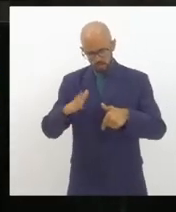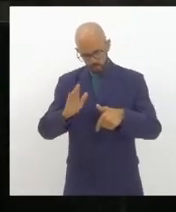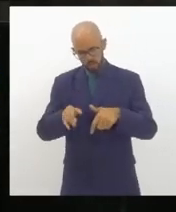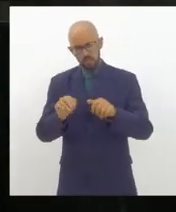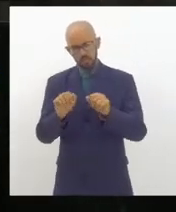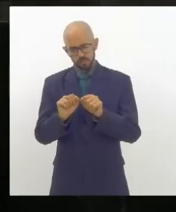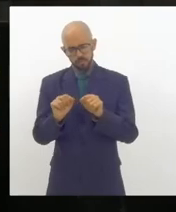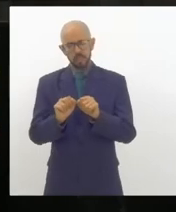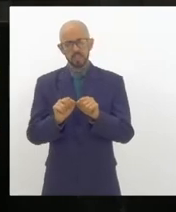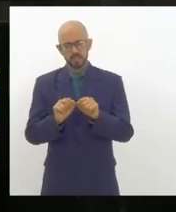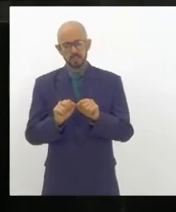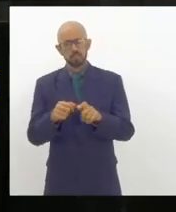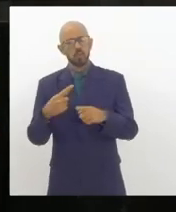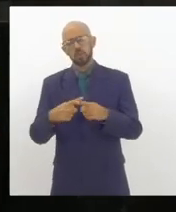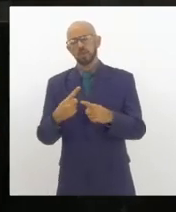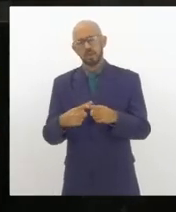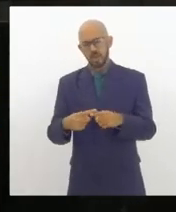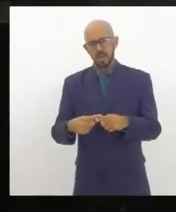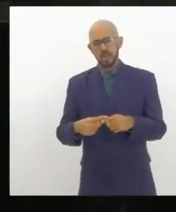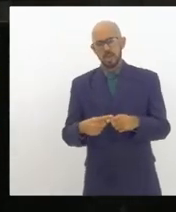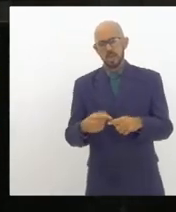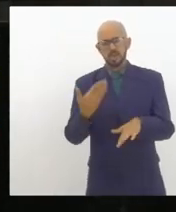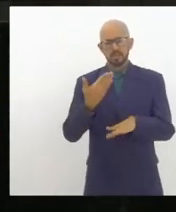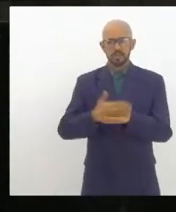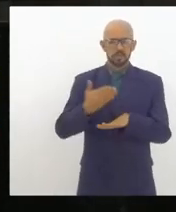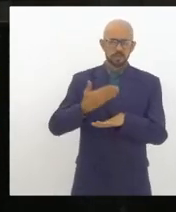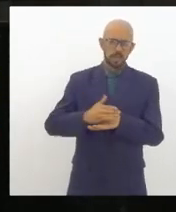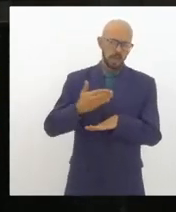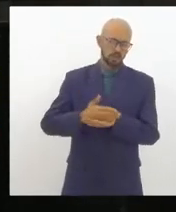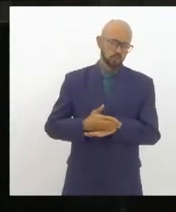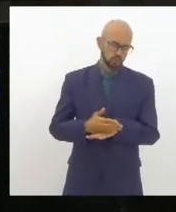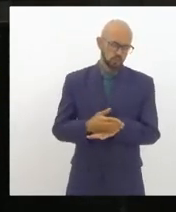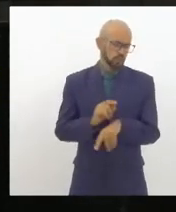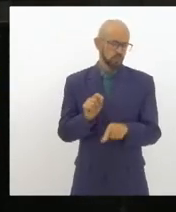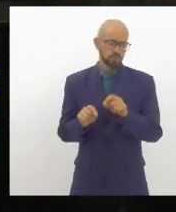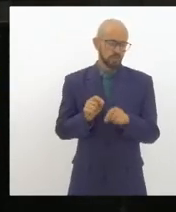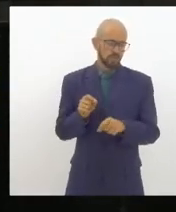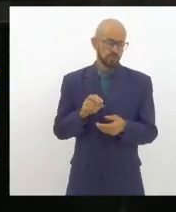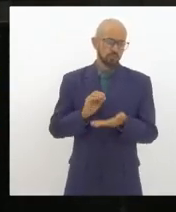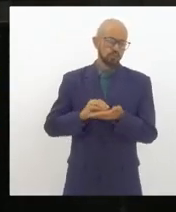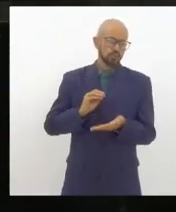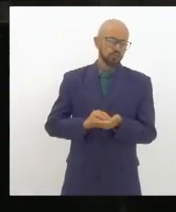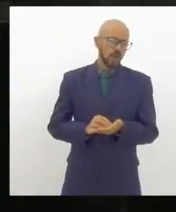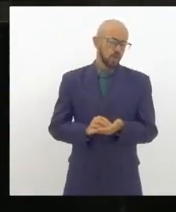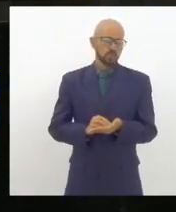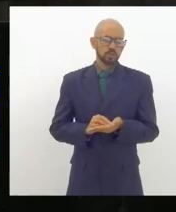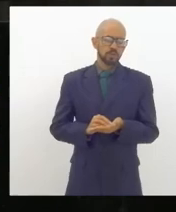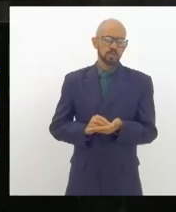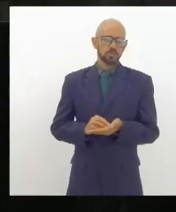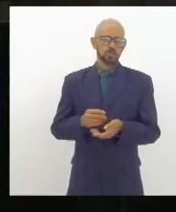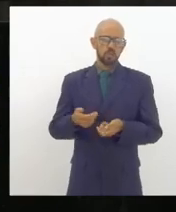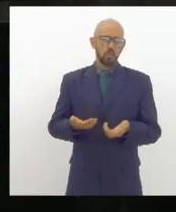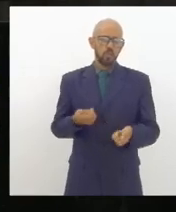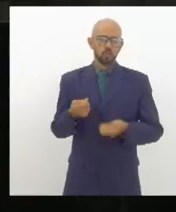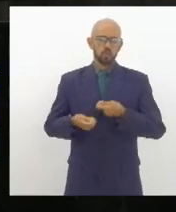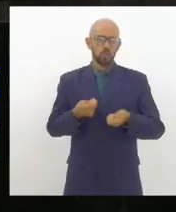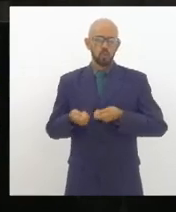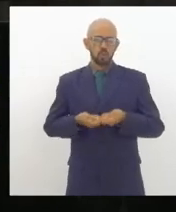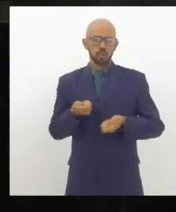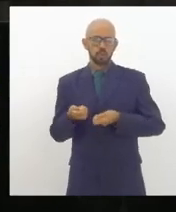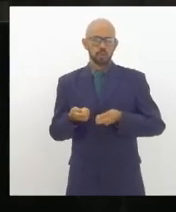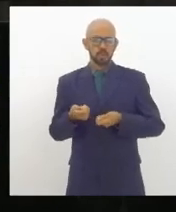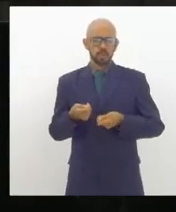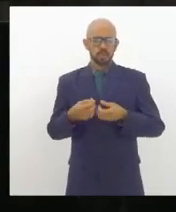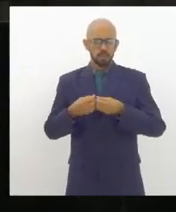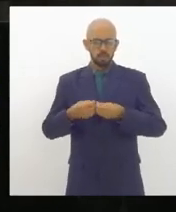porque esse estágio de descontrole total, com perda de recursos